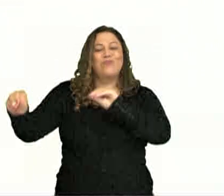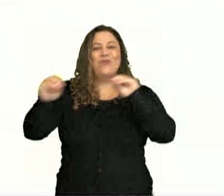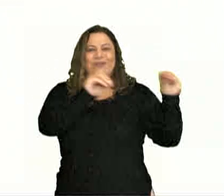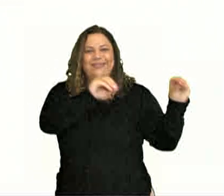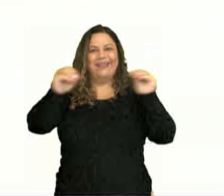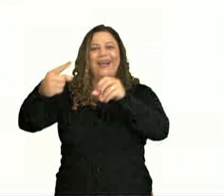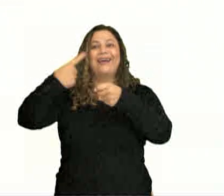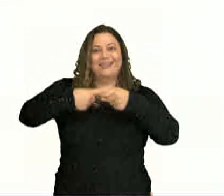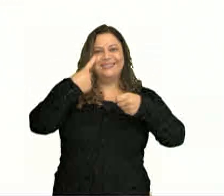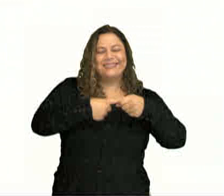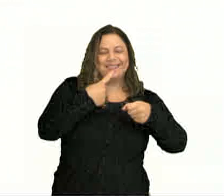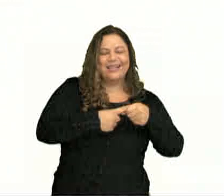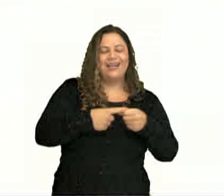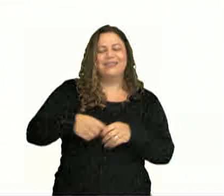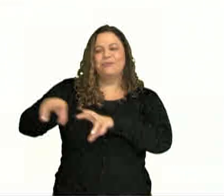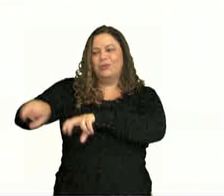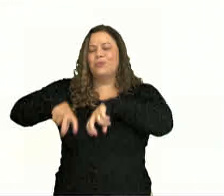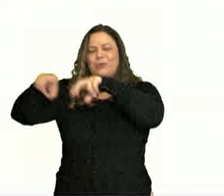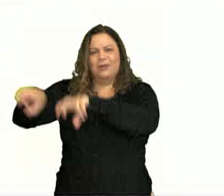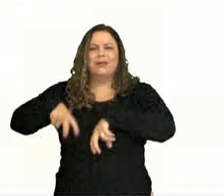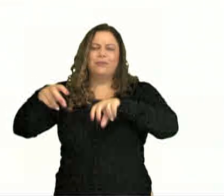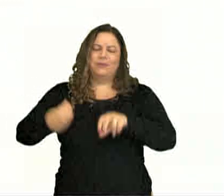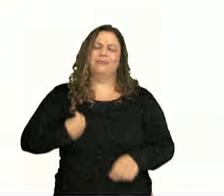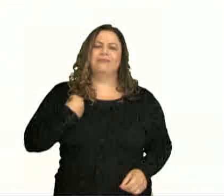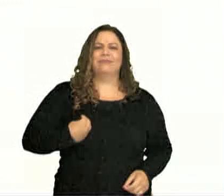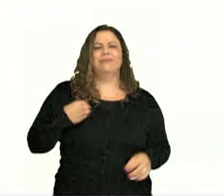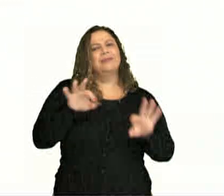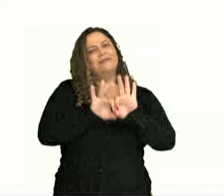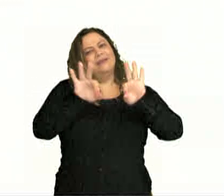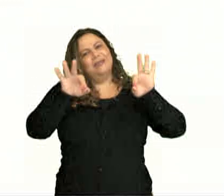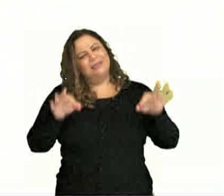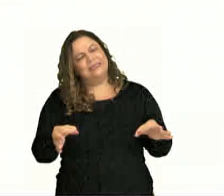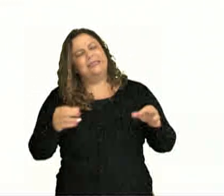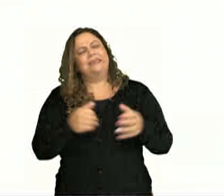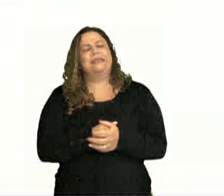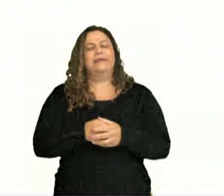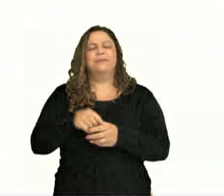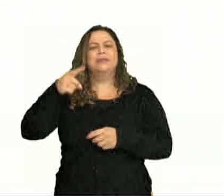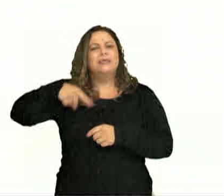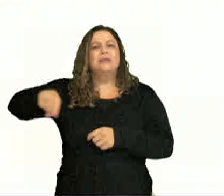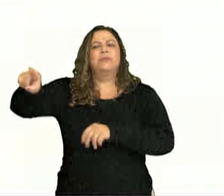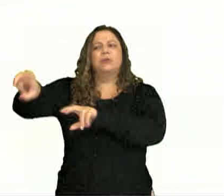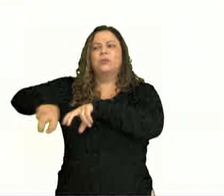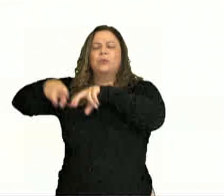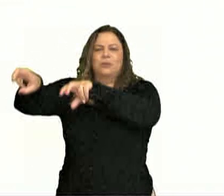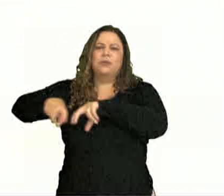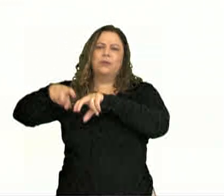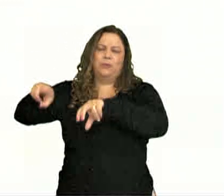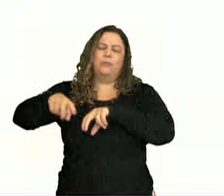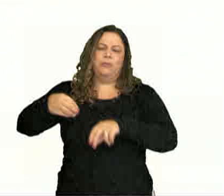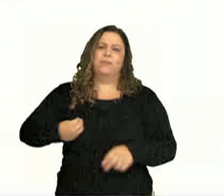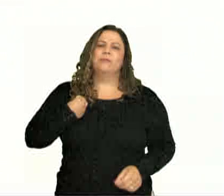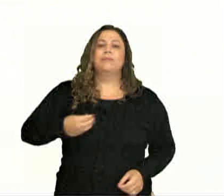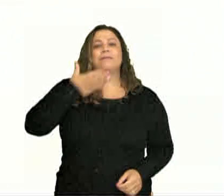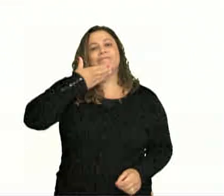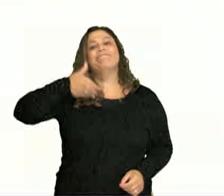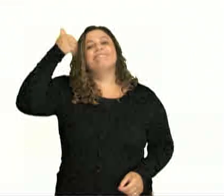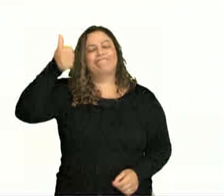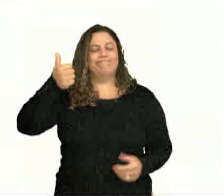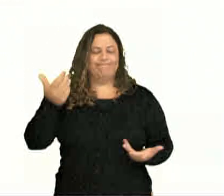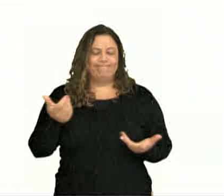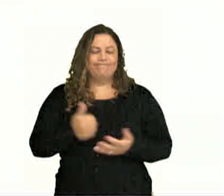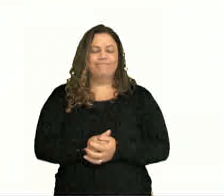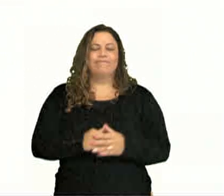vida simples. Ir para o campo à procura de uma vida melhor sempre foi a opção mais comum.